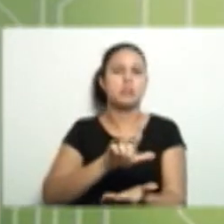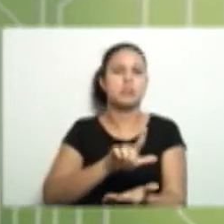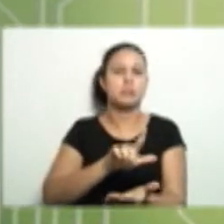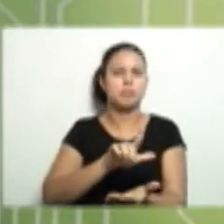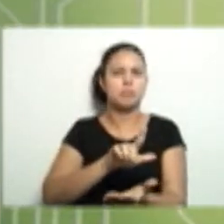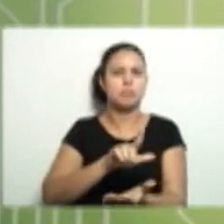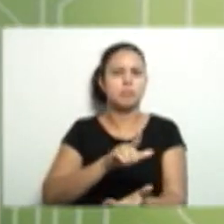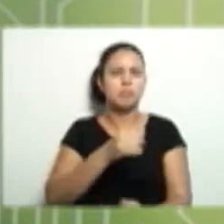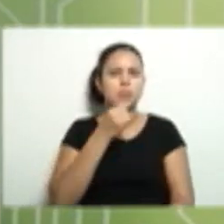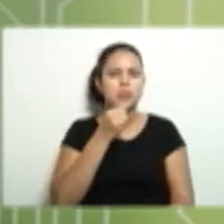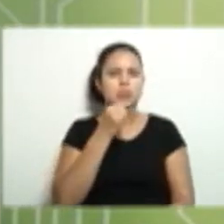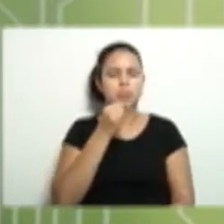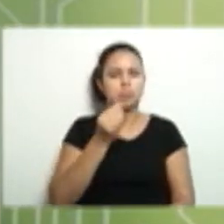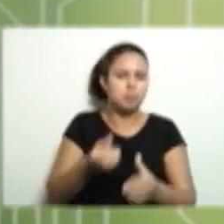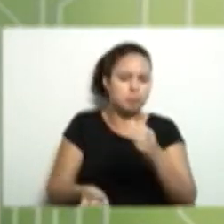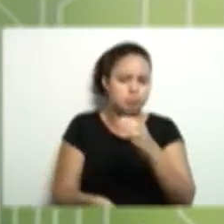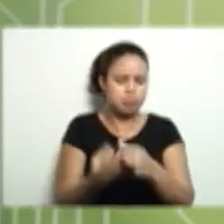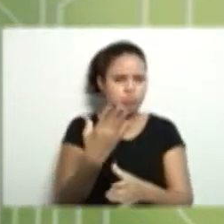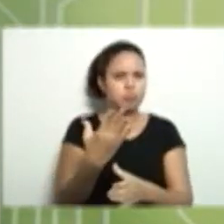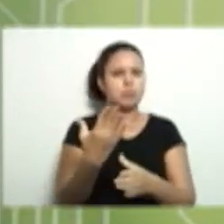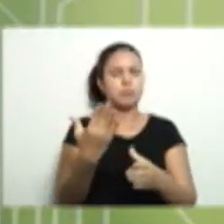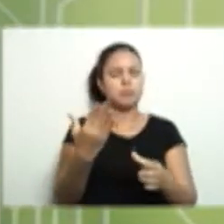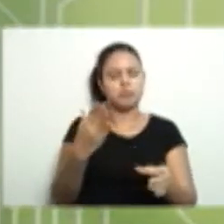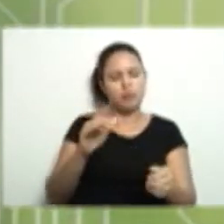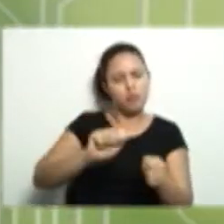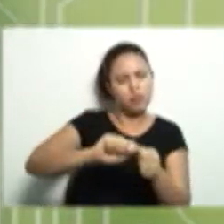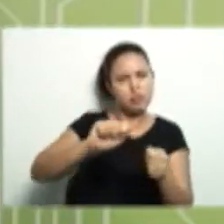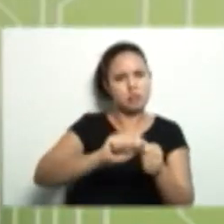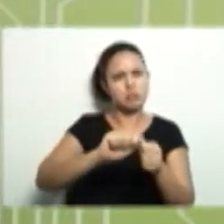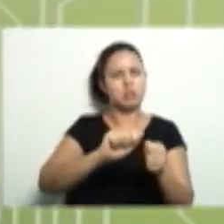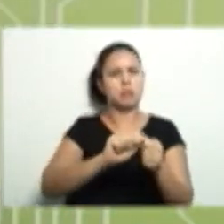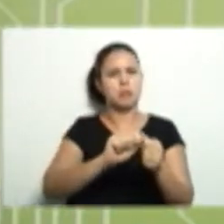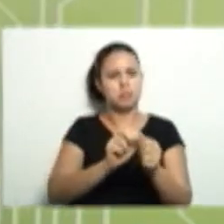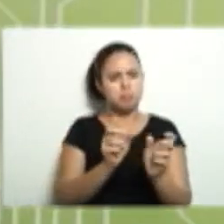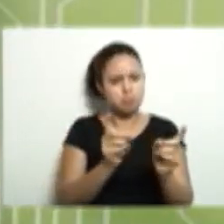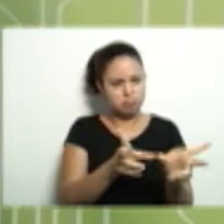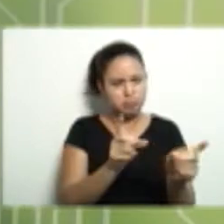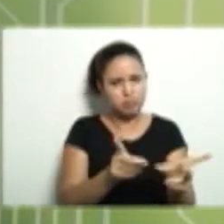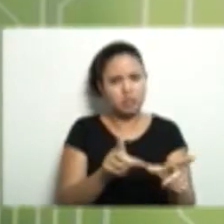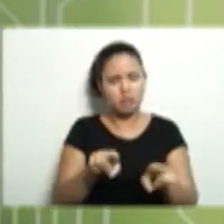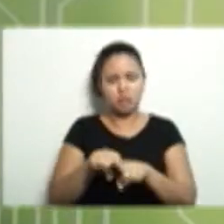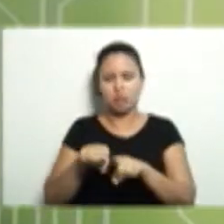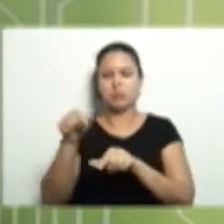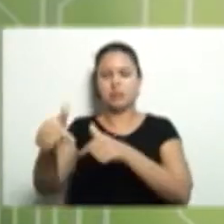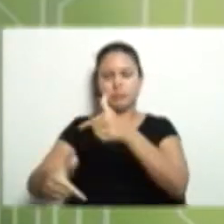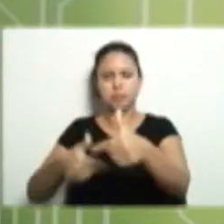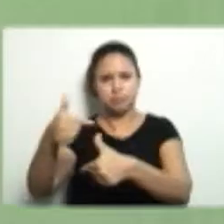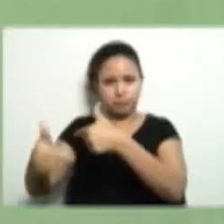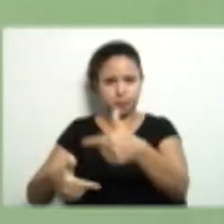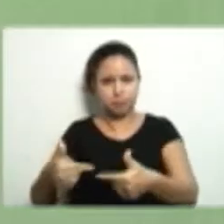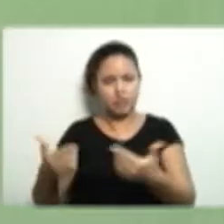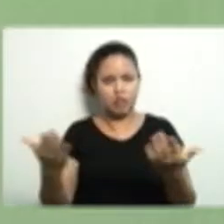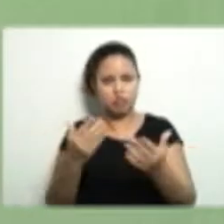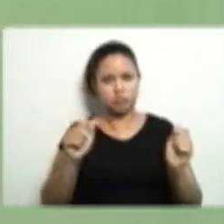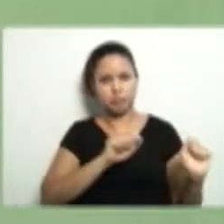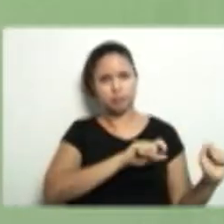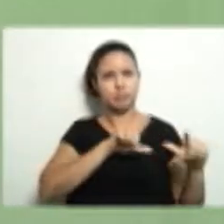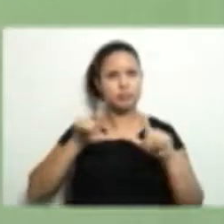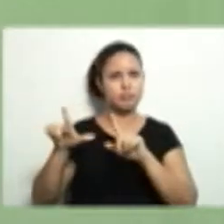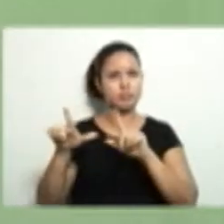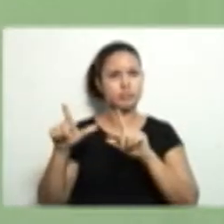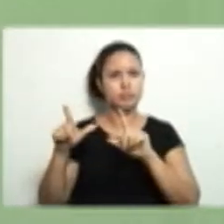fala da produção de bens e serviços. A gente tem uma definição, aqui no slide a gente pode ver, que a gente sabe que os autores